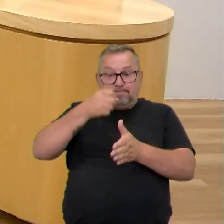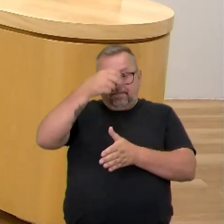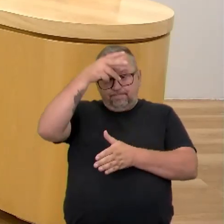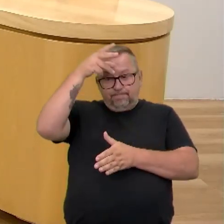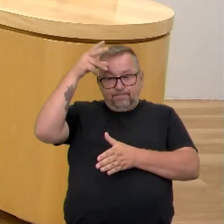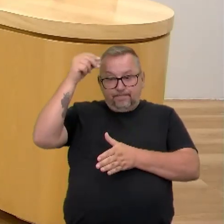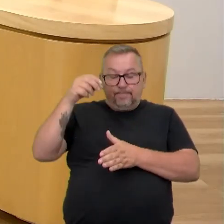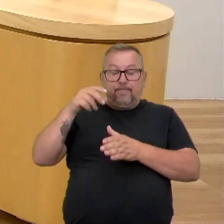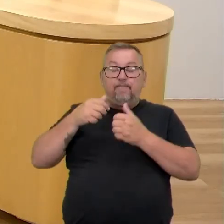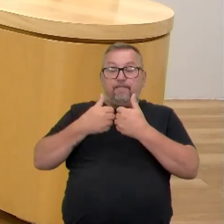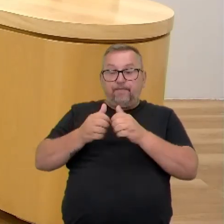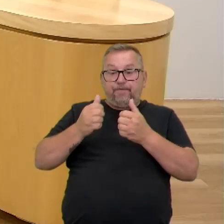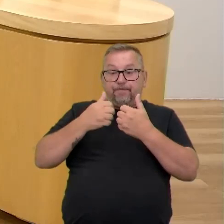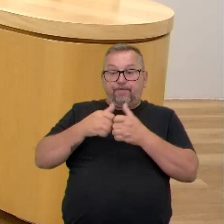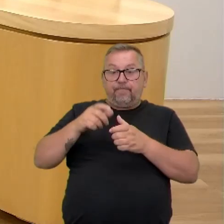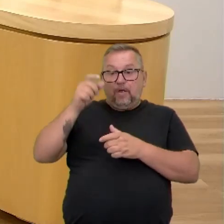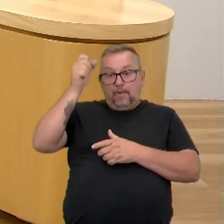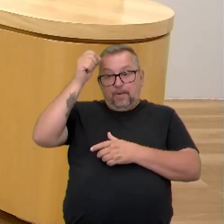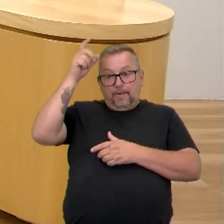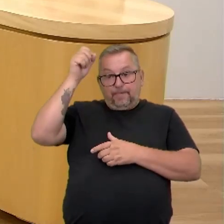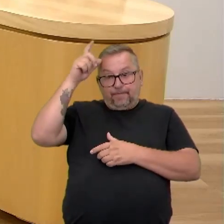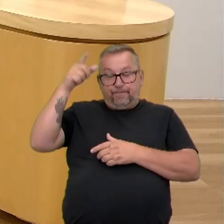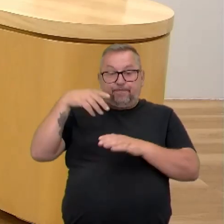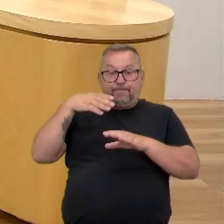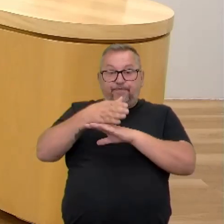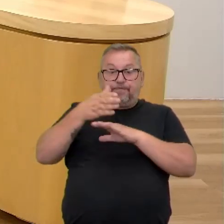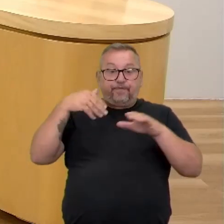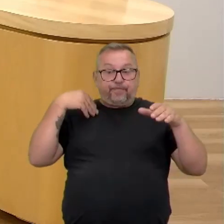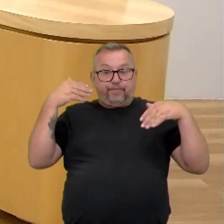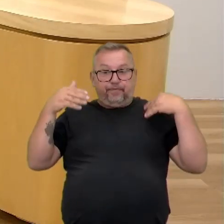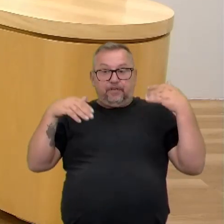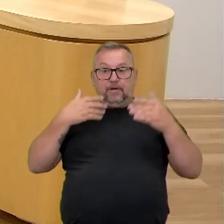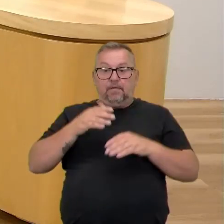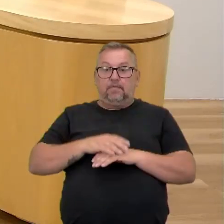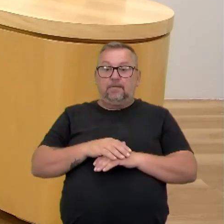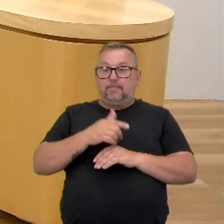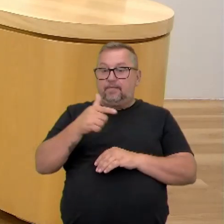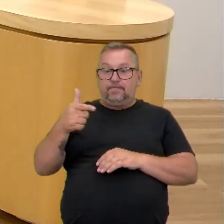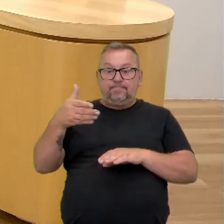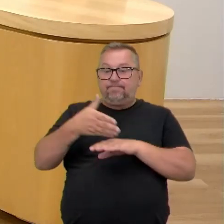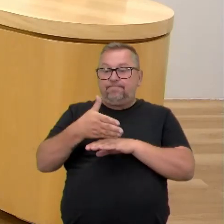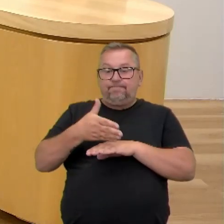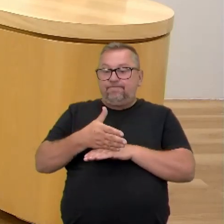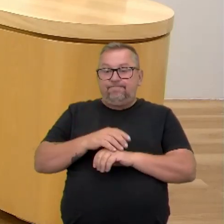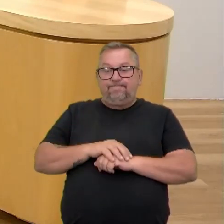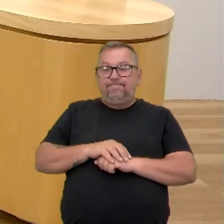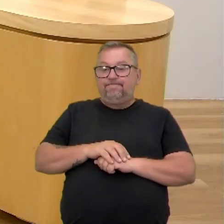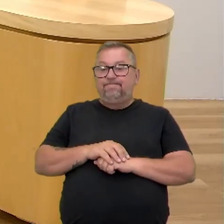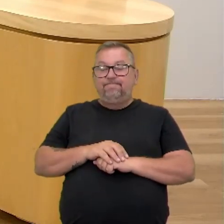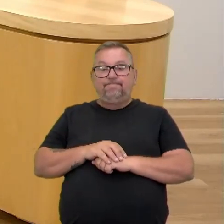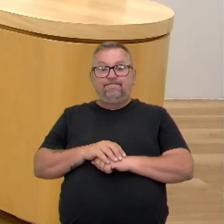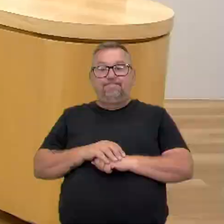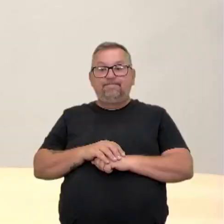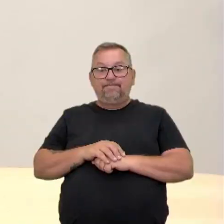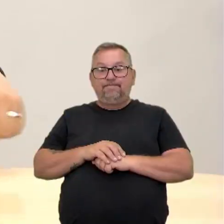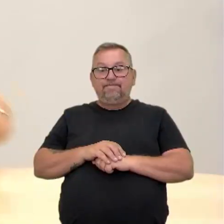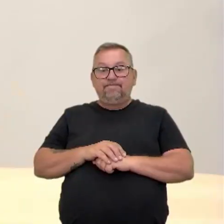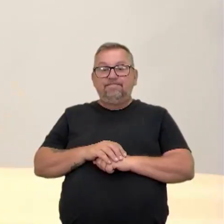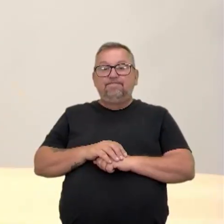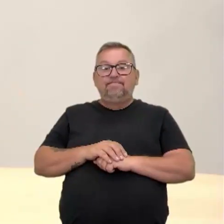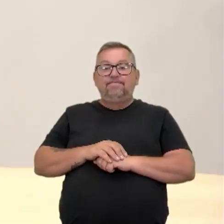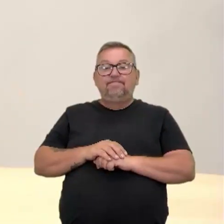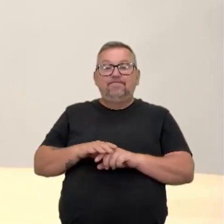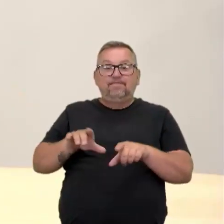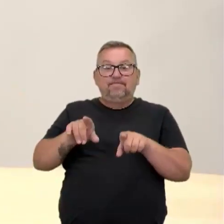pessoa tenha acesso à cultura, a entretenimento, ao que for, elas não têm essa estrutura. Muito bem colocado. Então isso também